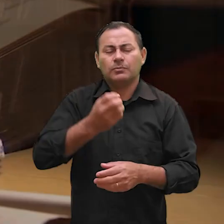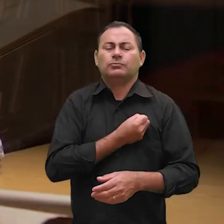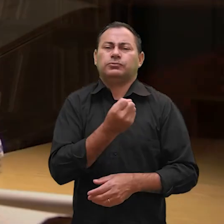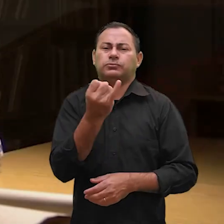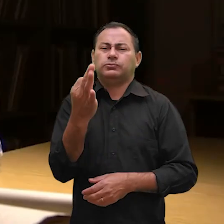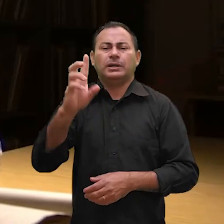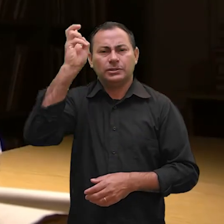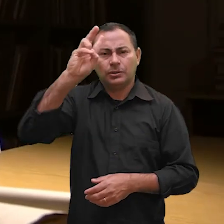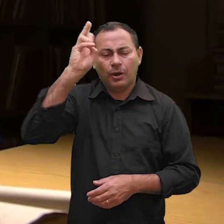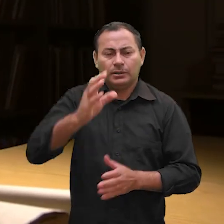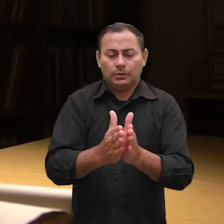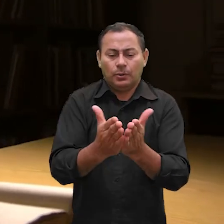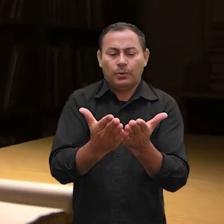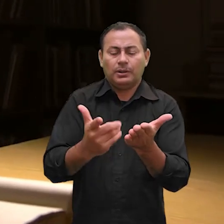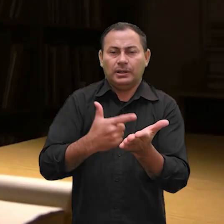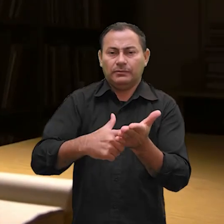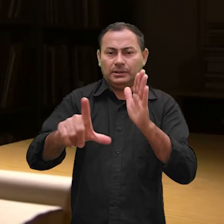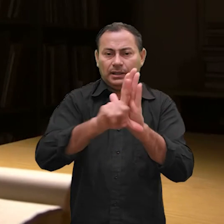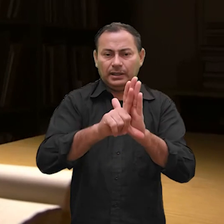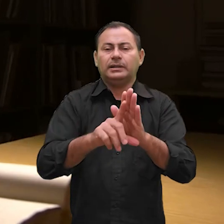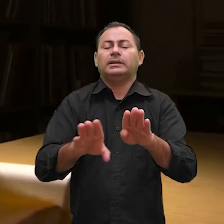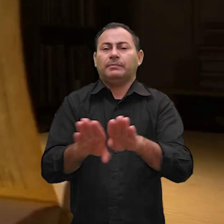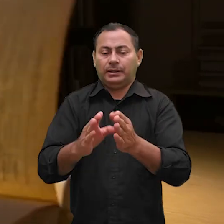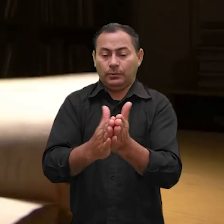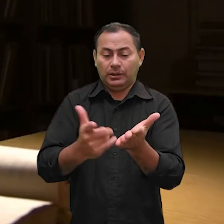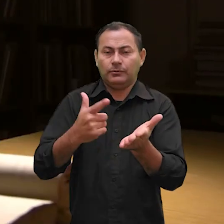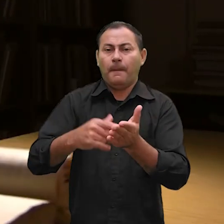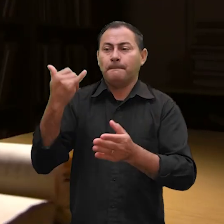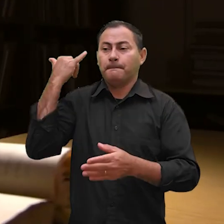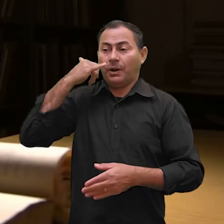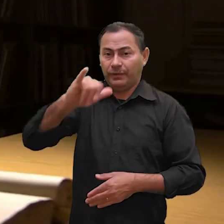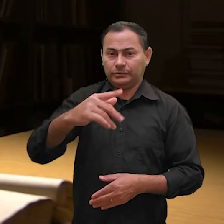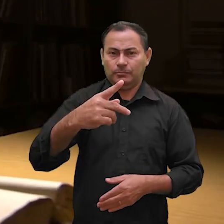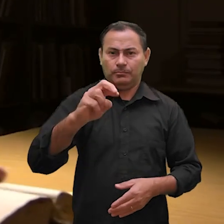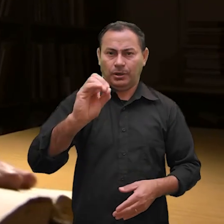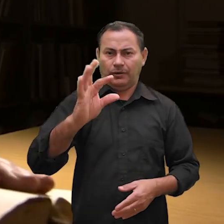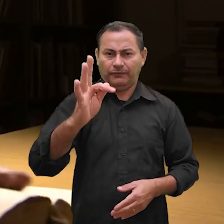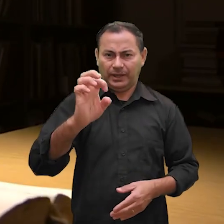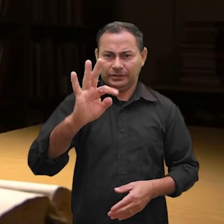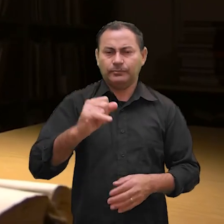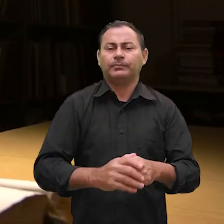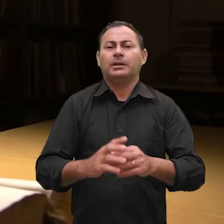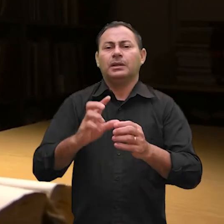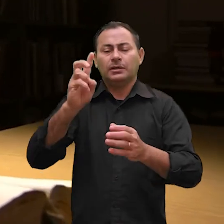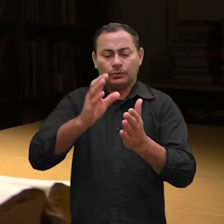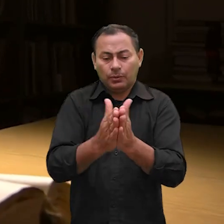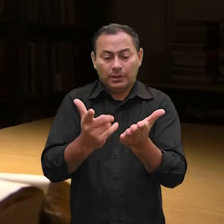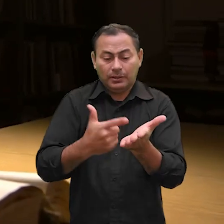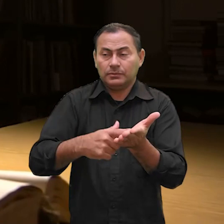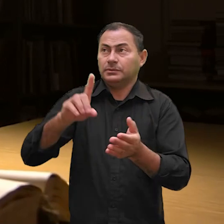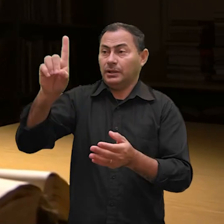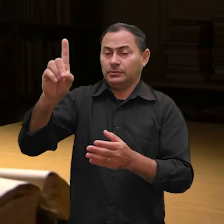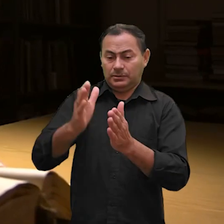Há muito de história nos livros da lei e nos livros proféticos. Eventos históricos na Bíblia, além de ser